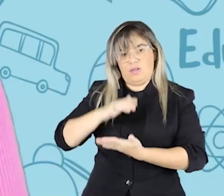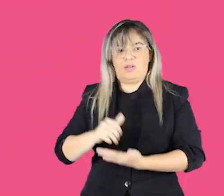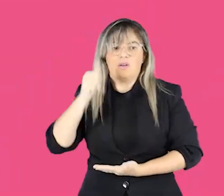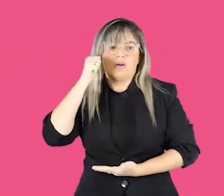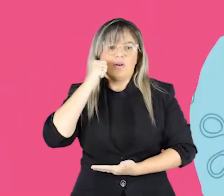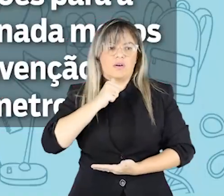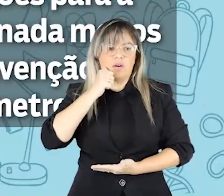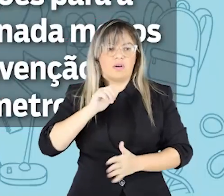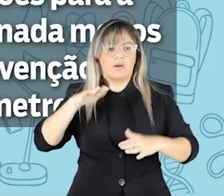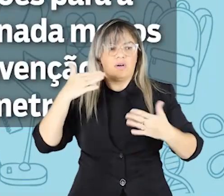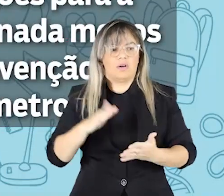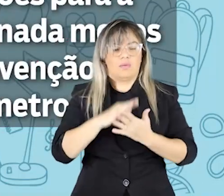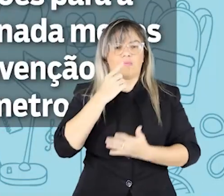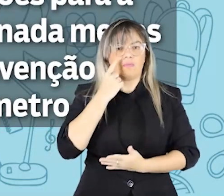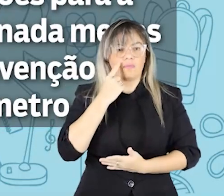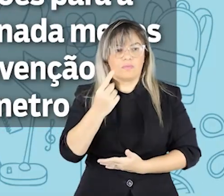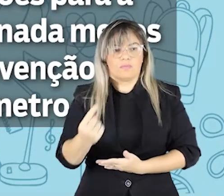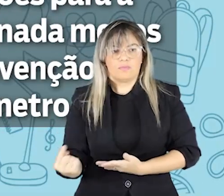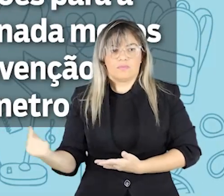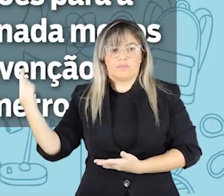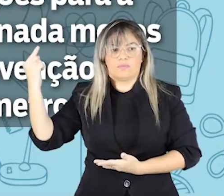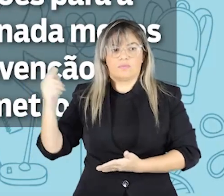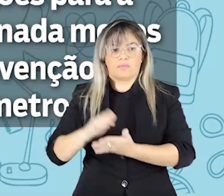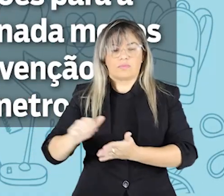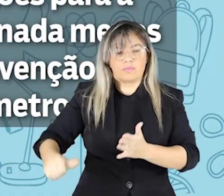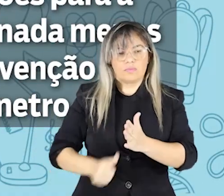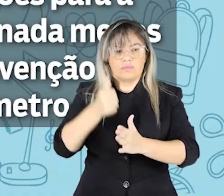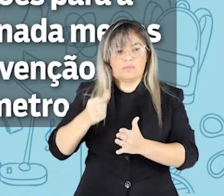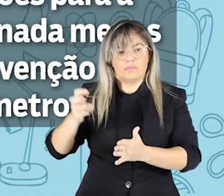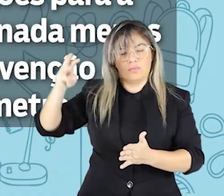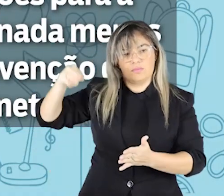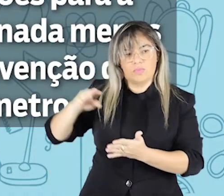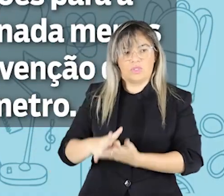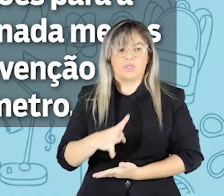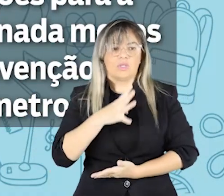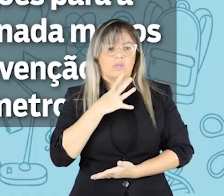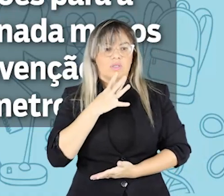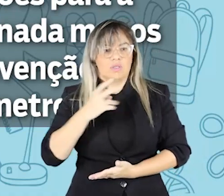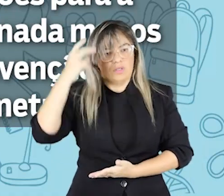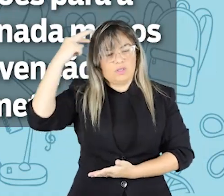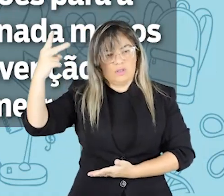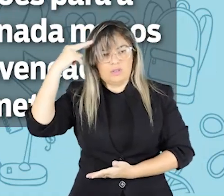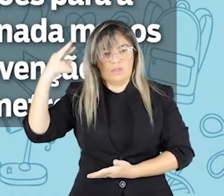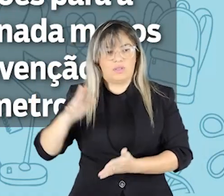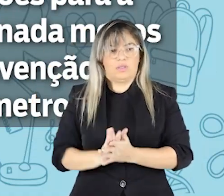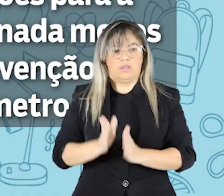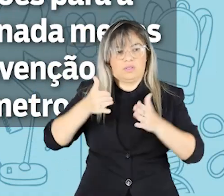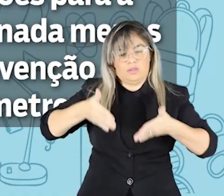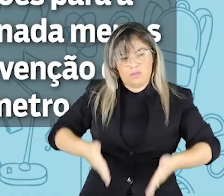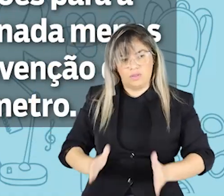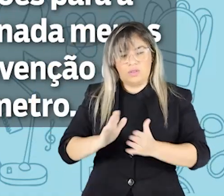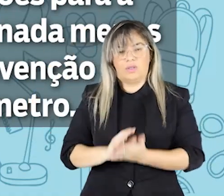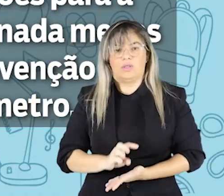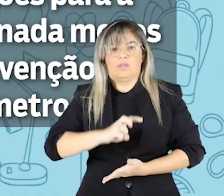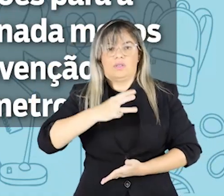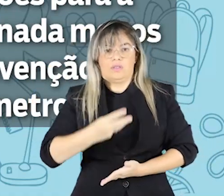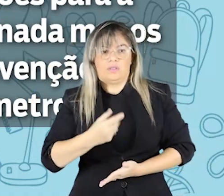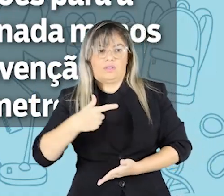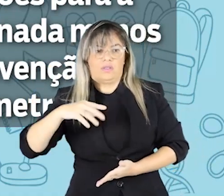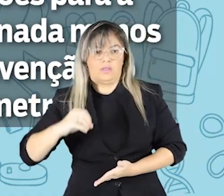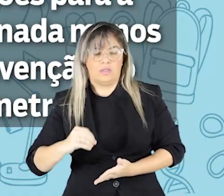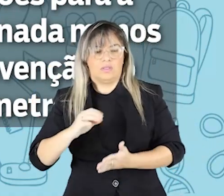femininas. Hipátia de Alexandria é a primeira matemática reconhecida pela história. Ela nasceu